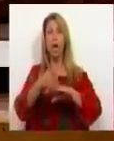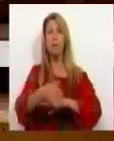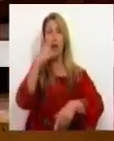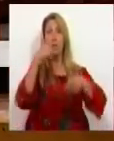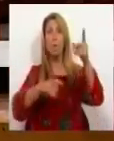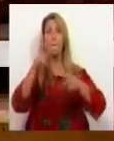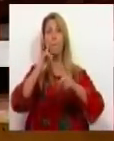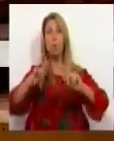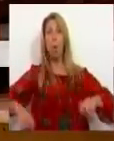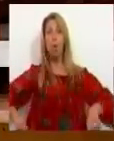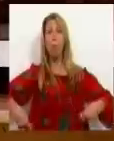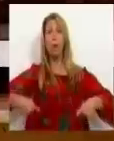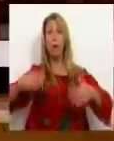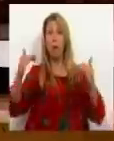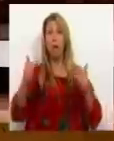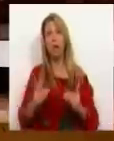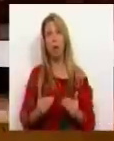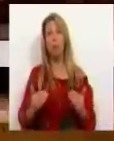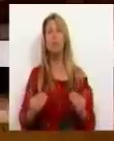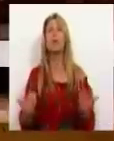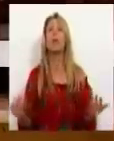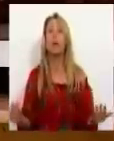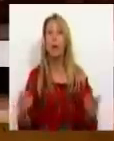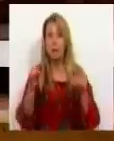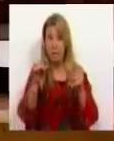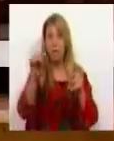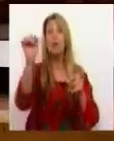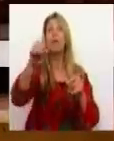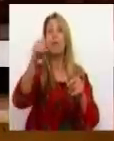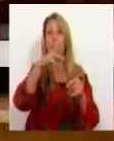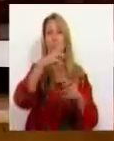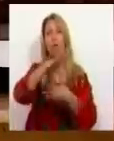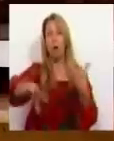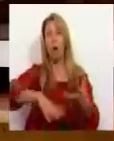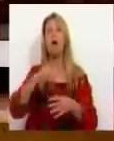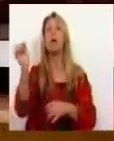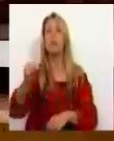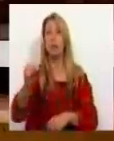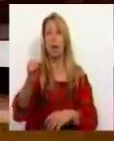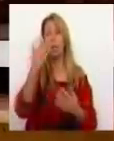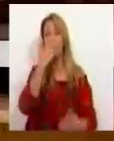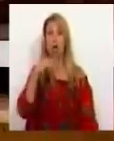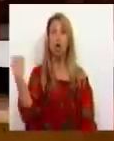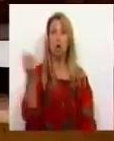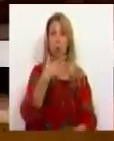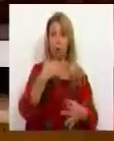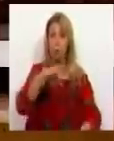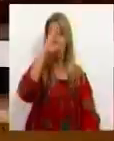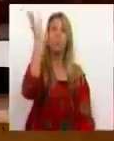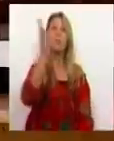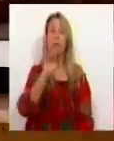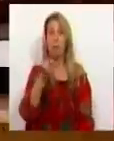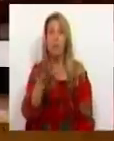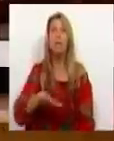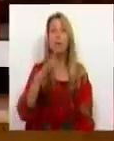com mobilidade reduzida. Sim, isso é o caos. Mas se toda a gente sabe que essas situações são hoje